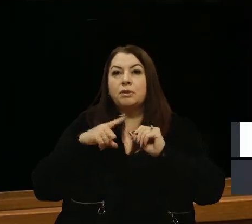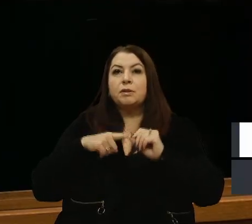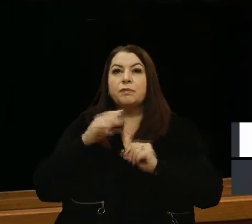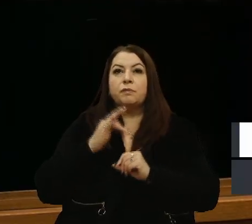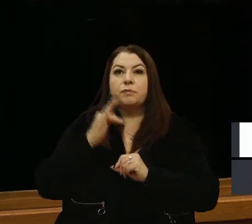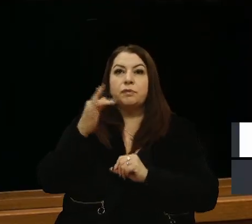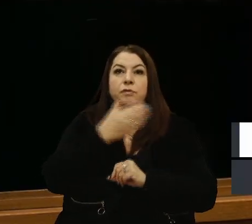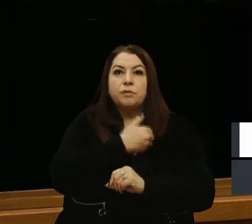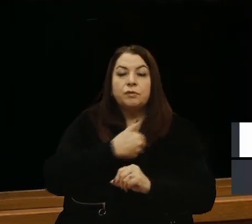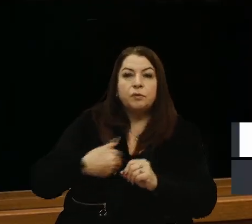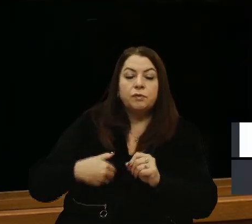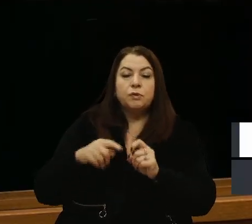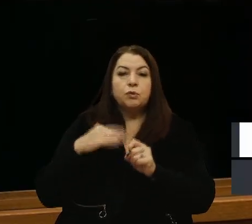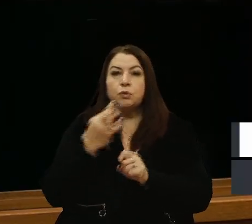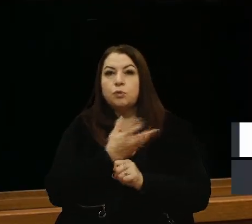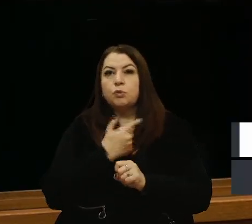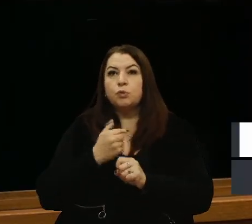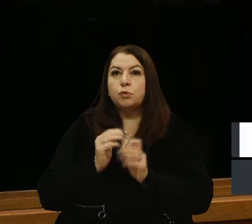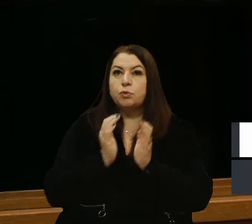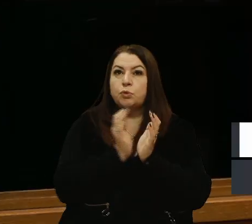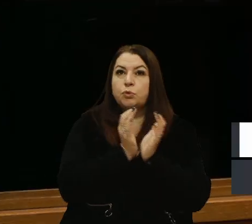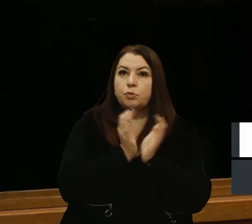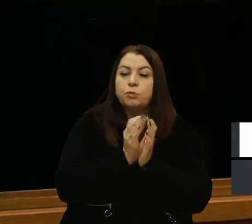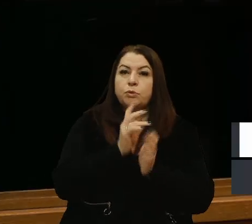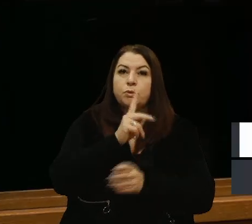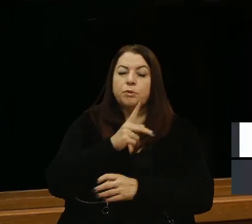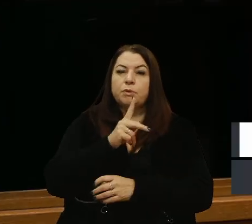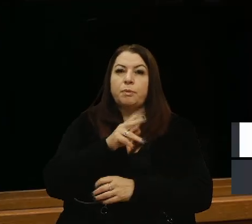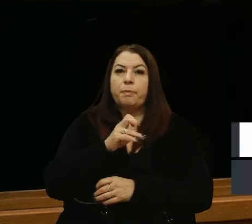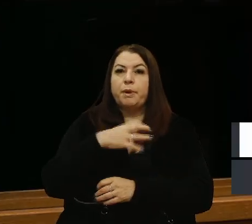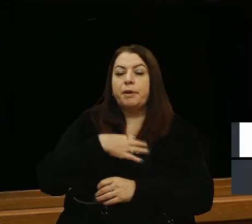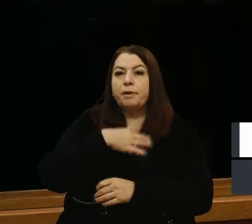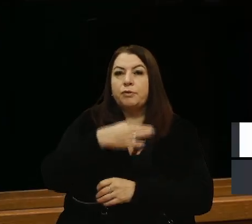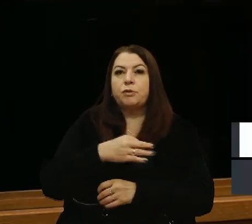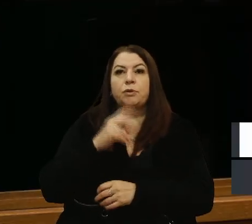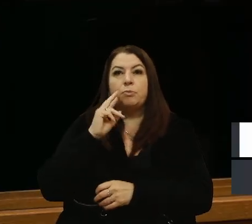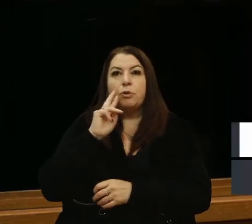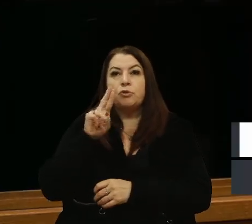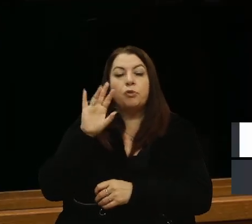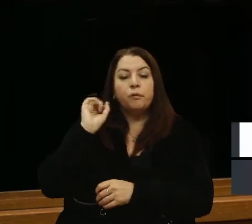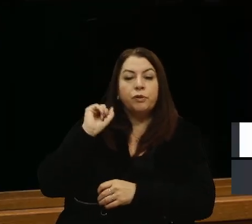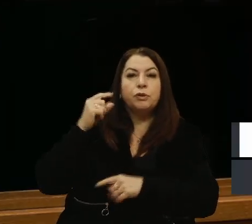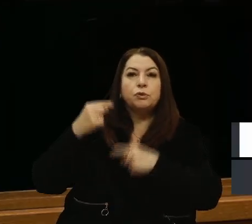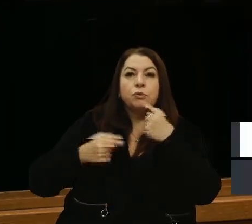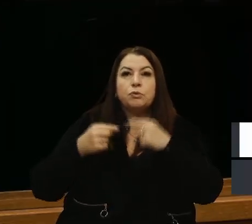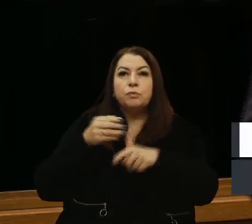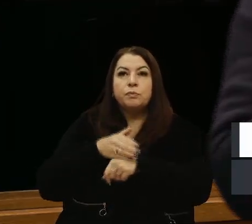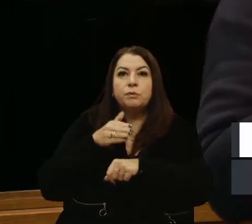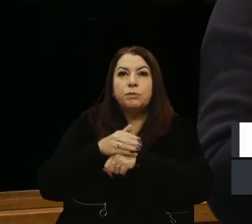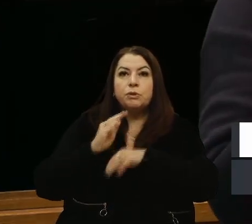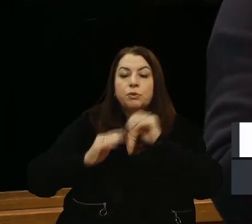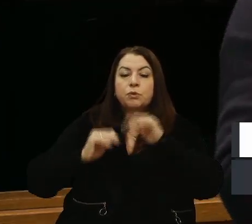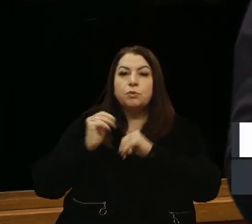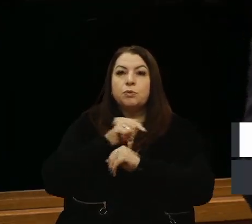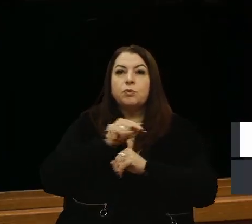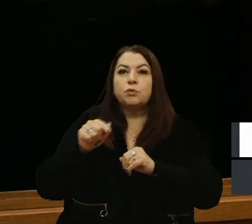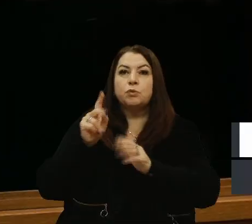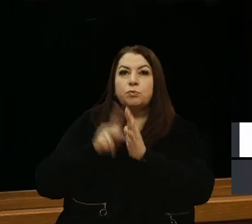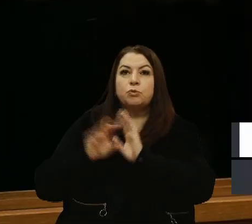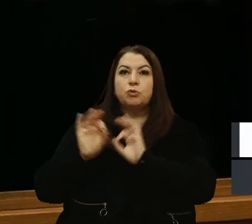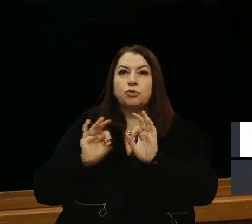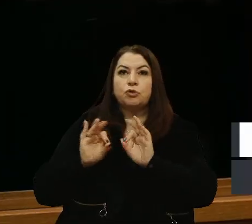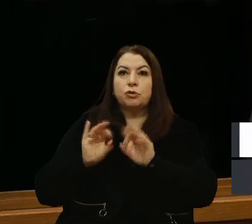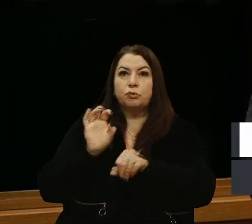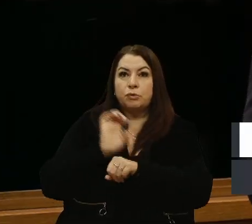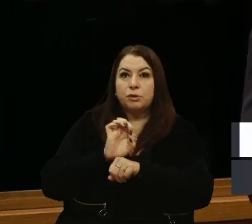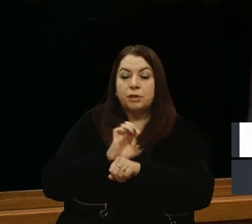futura governadora, e também toda a nossa chapa de pré-candidatos que a gente possa ouvir, discutir, né, e participar da construção do projeto de Estado